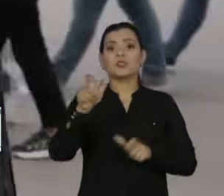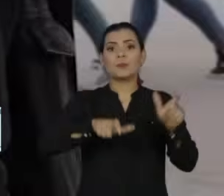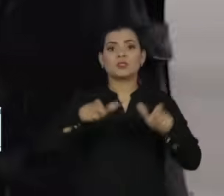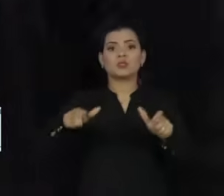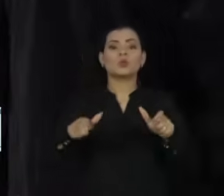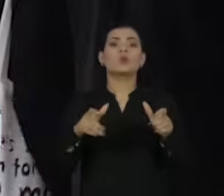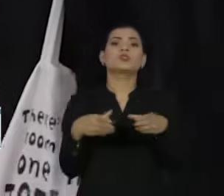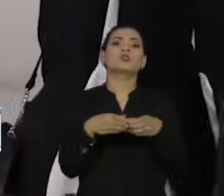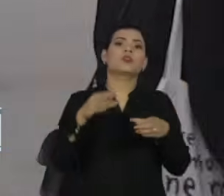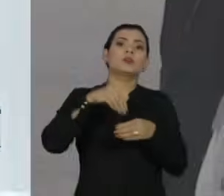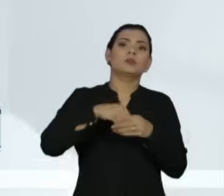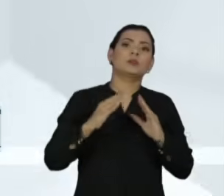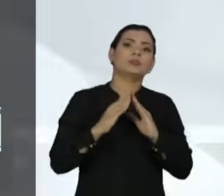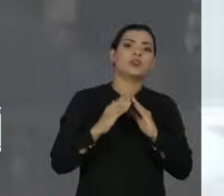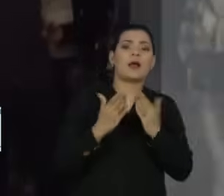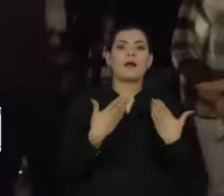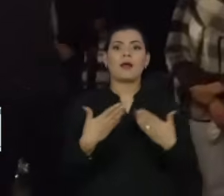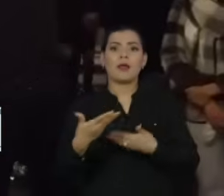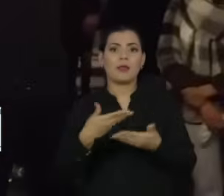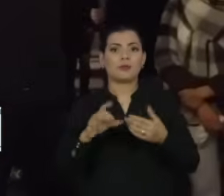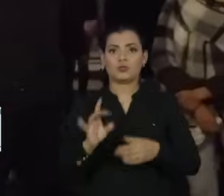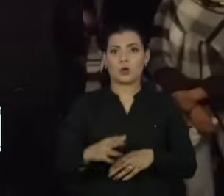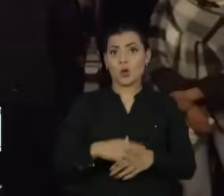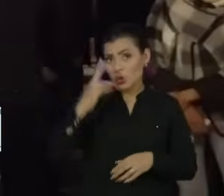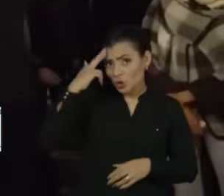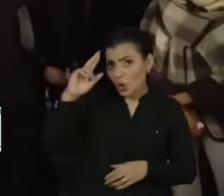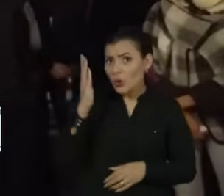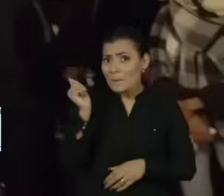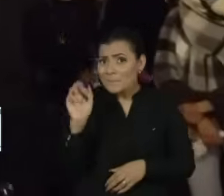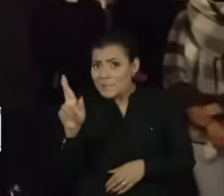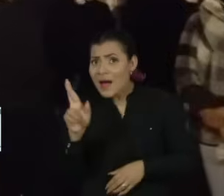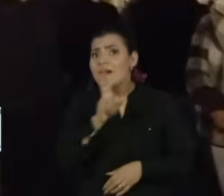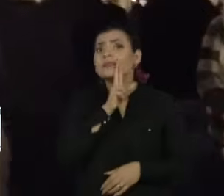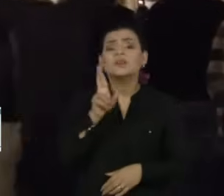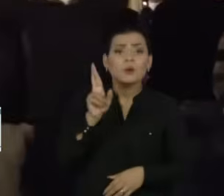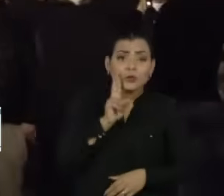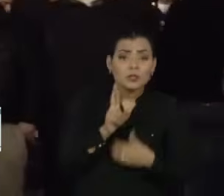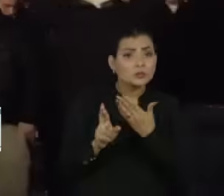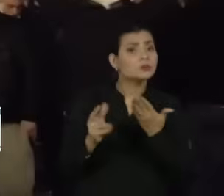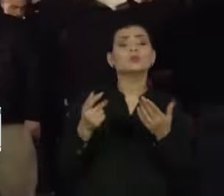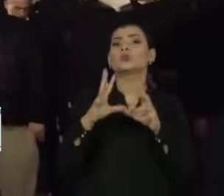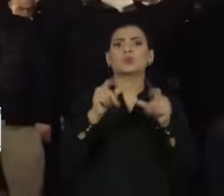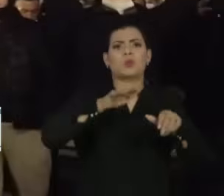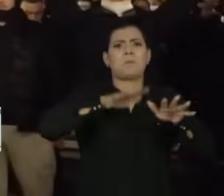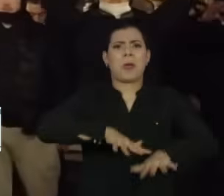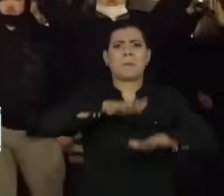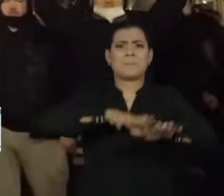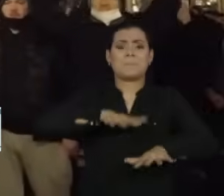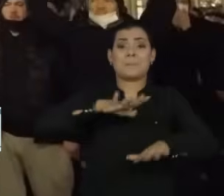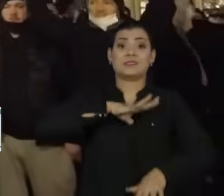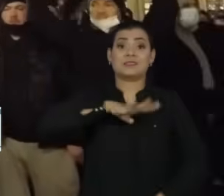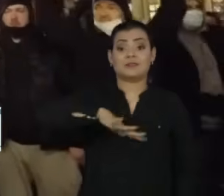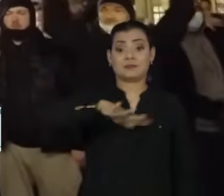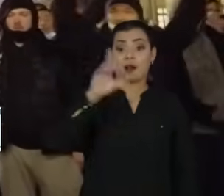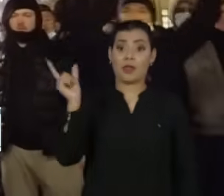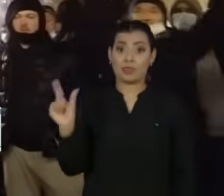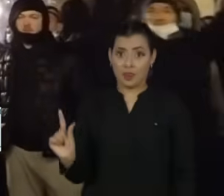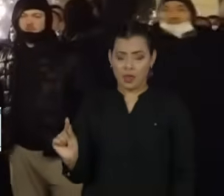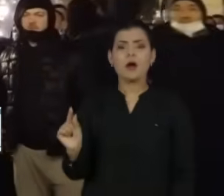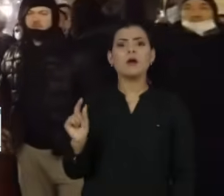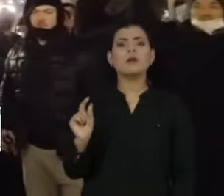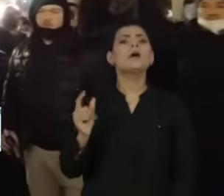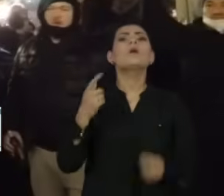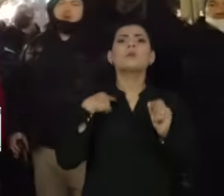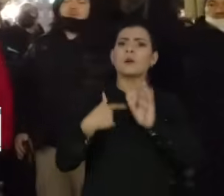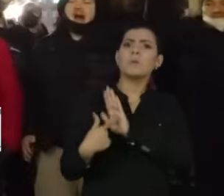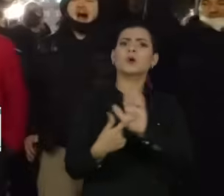reuniões sociais. Os donos de bares e restaurantes foram às ruas de várias cidades italianas para mostrar